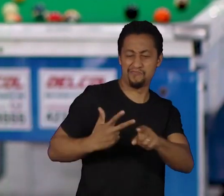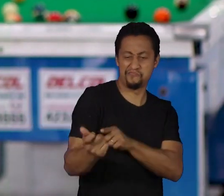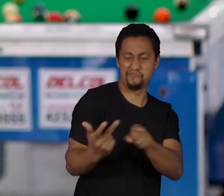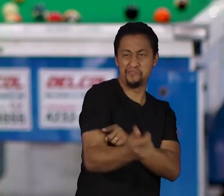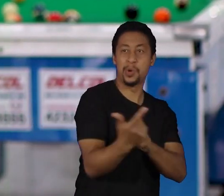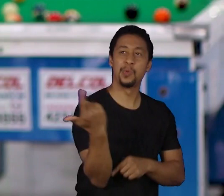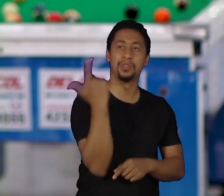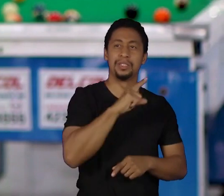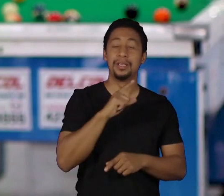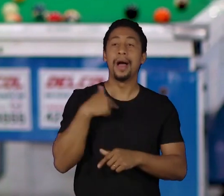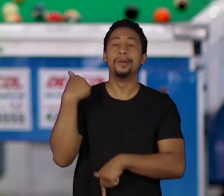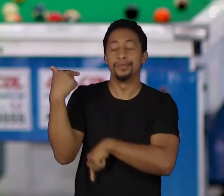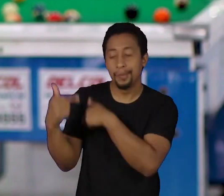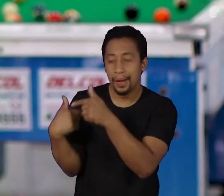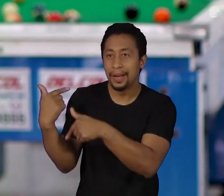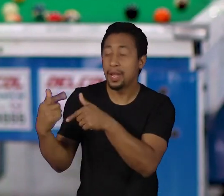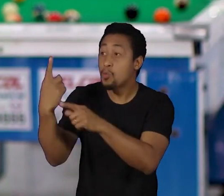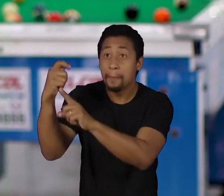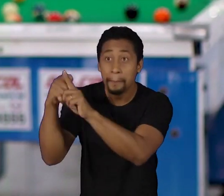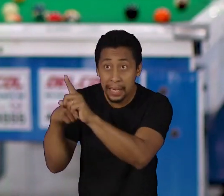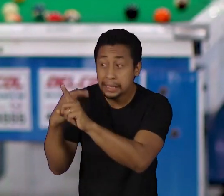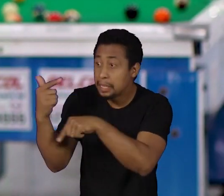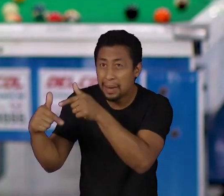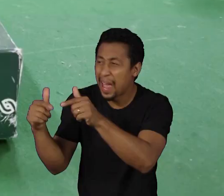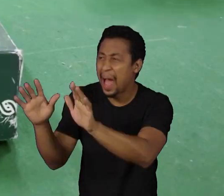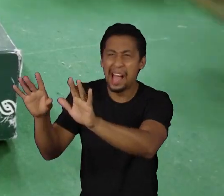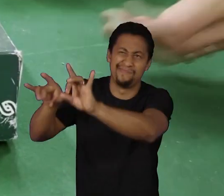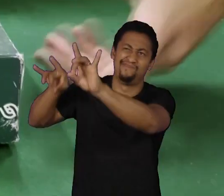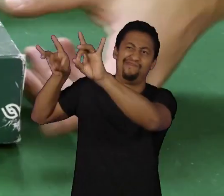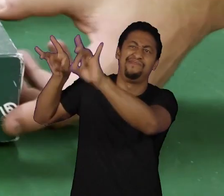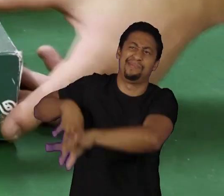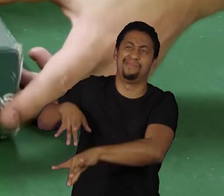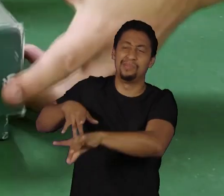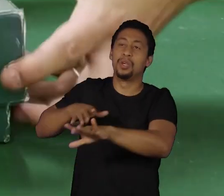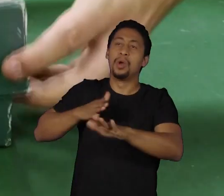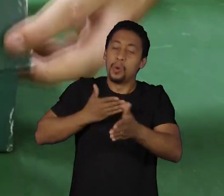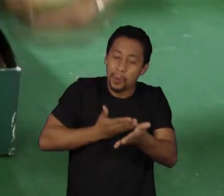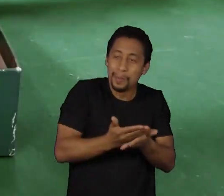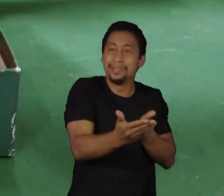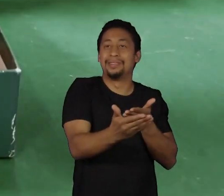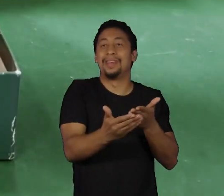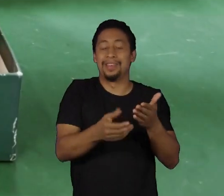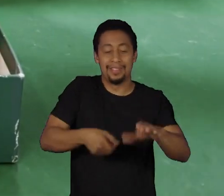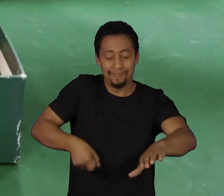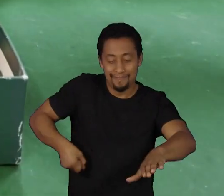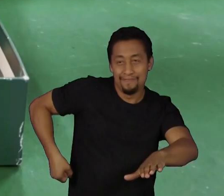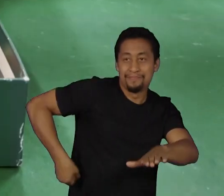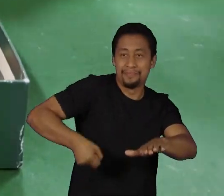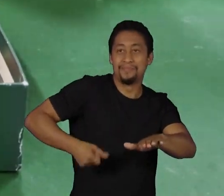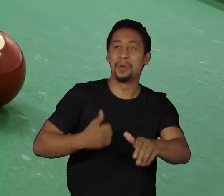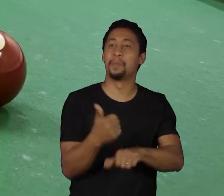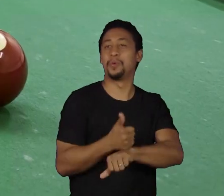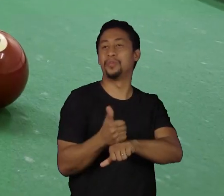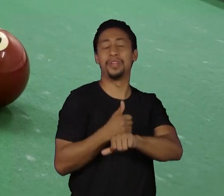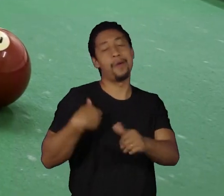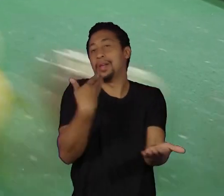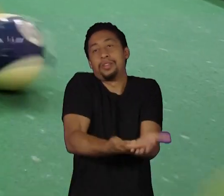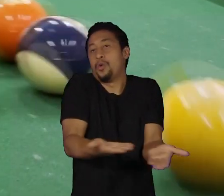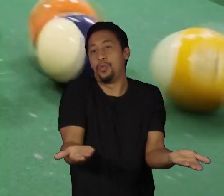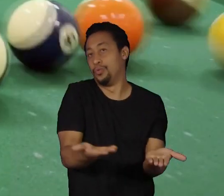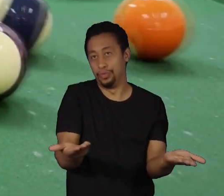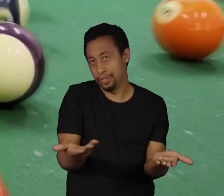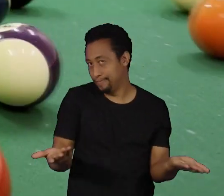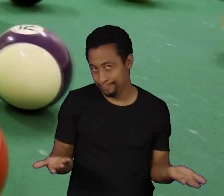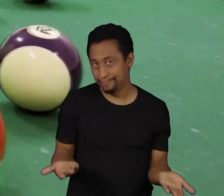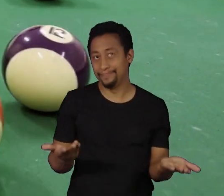soltei a carroça e fui para sinuca aqui em São Paulo. E até hoje estou jogando em sinuca, né? Fui para a cidade